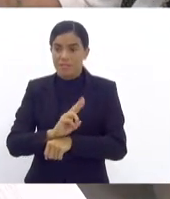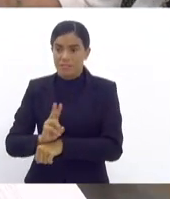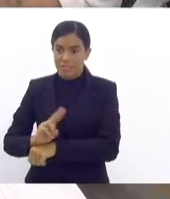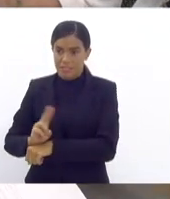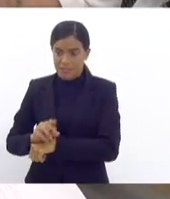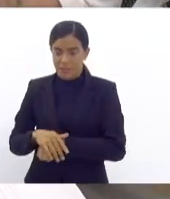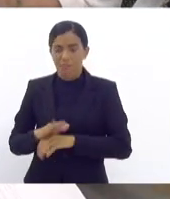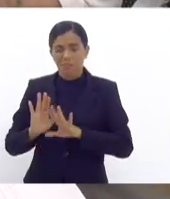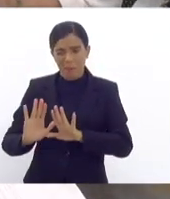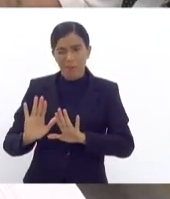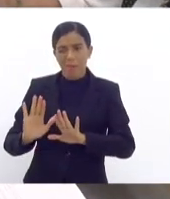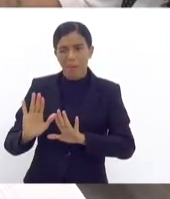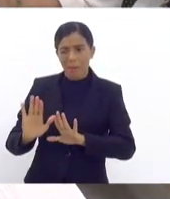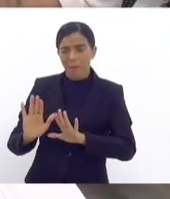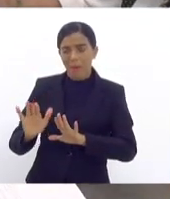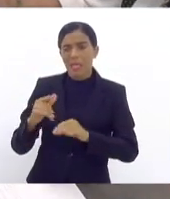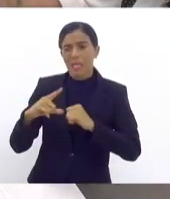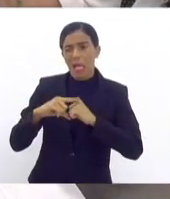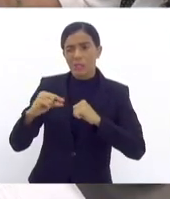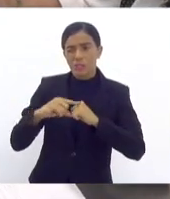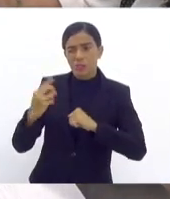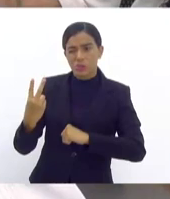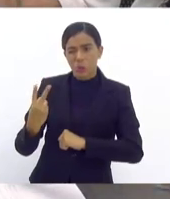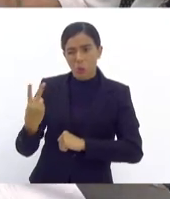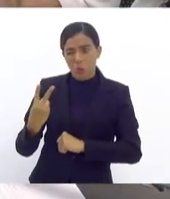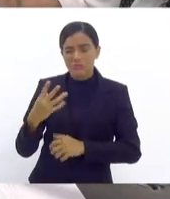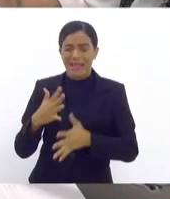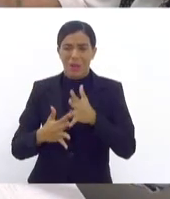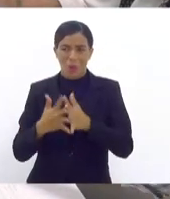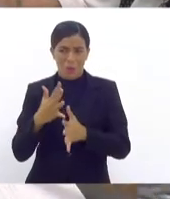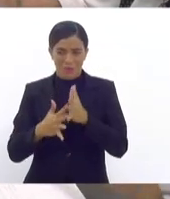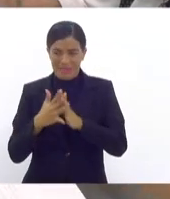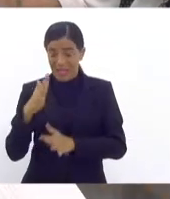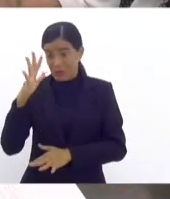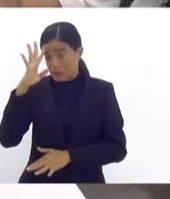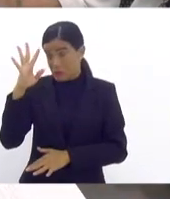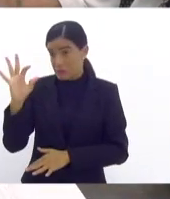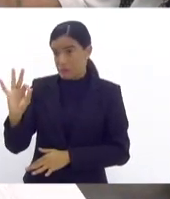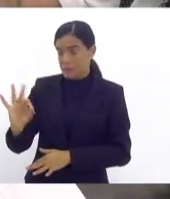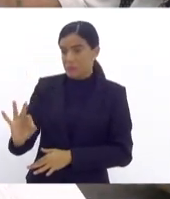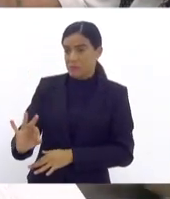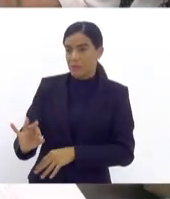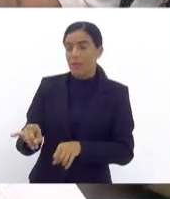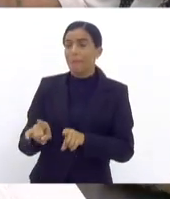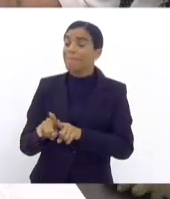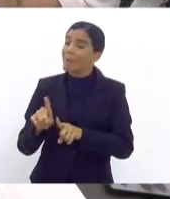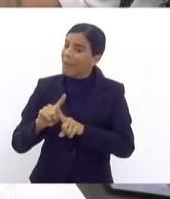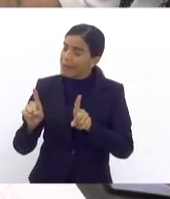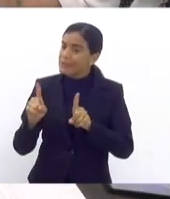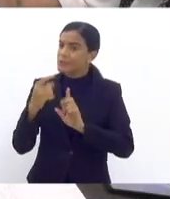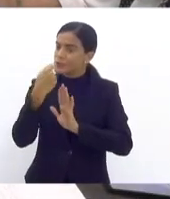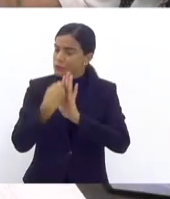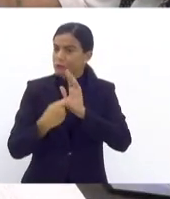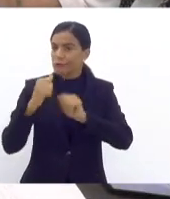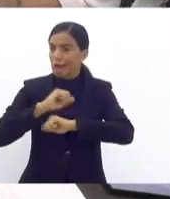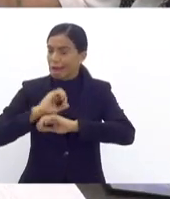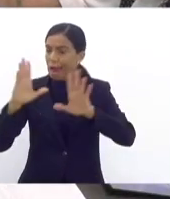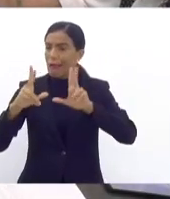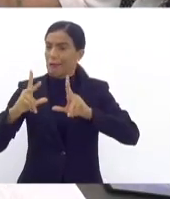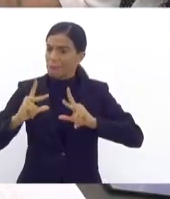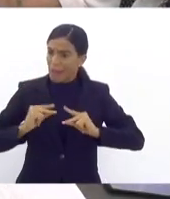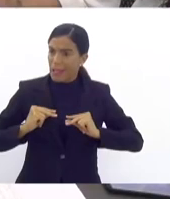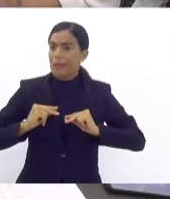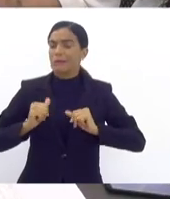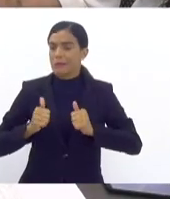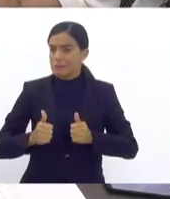eu vou fazer o seguinte, como esse artigo 2º está muito conturbado, eu acho que a essência do projeto está clara, é legítima, é meritória,